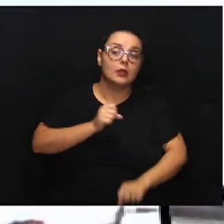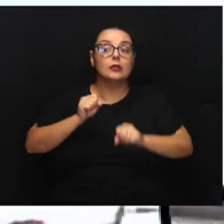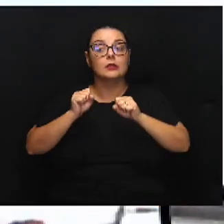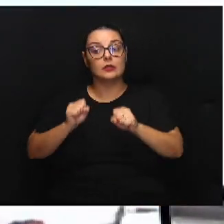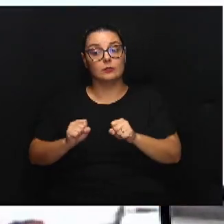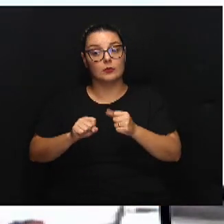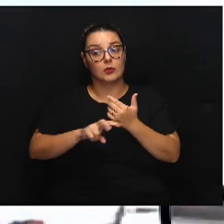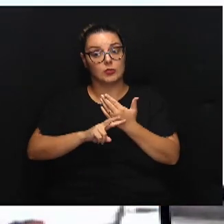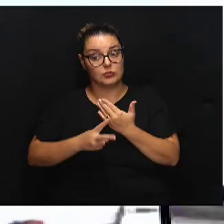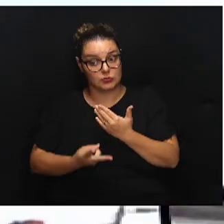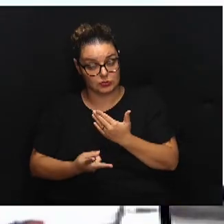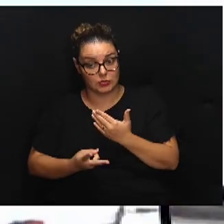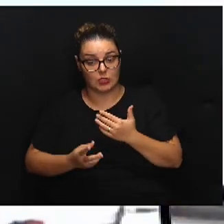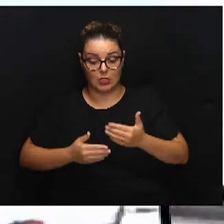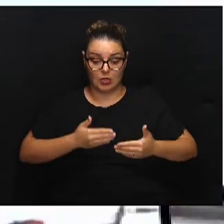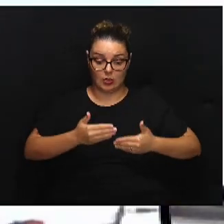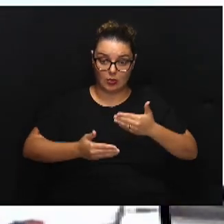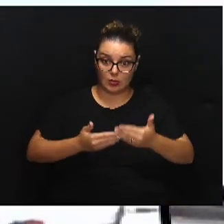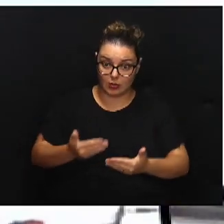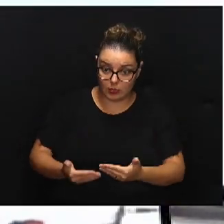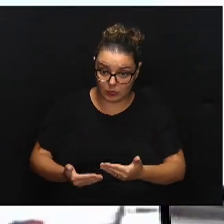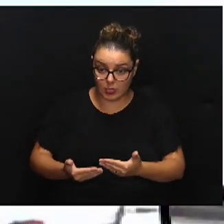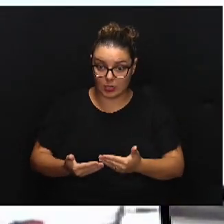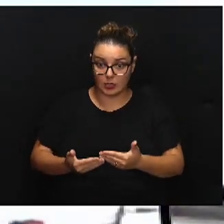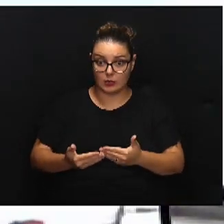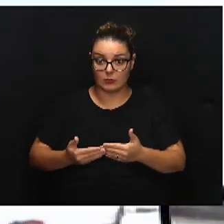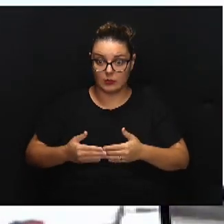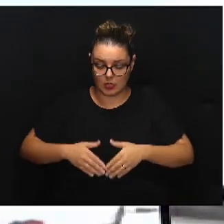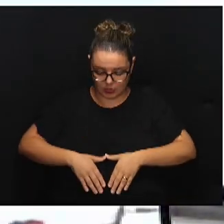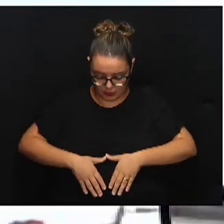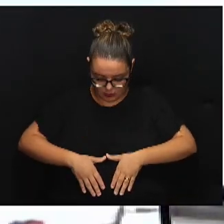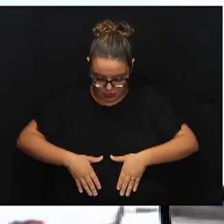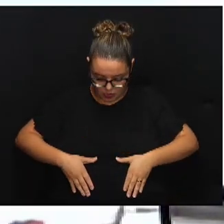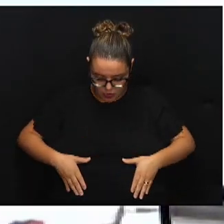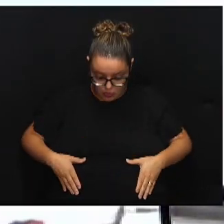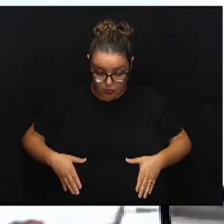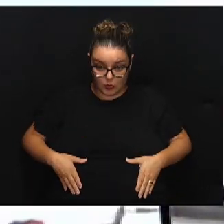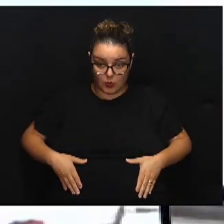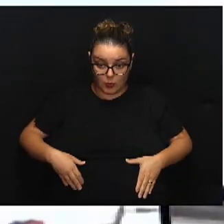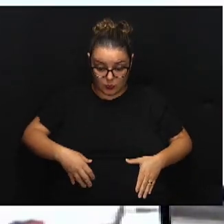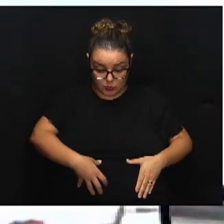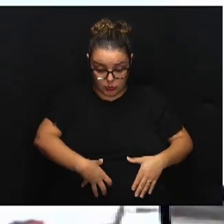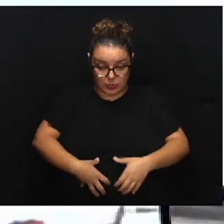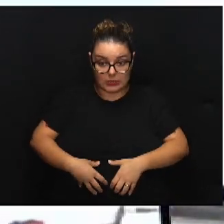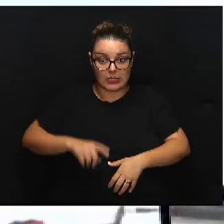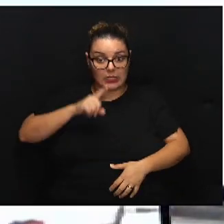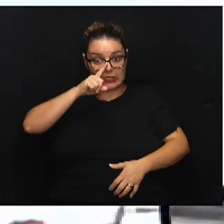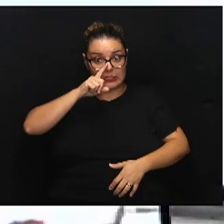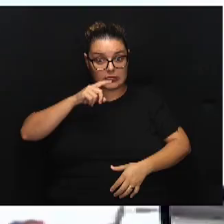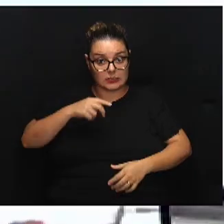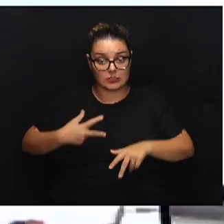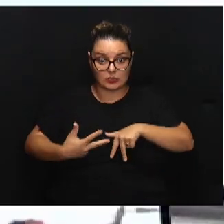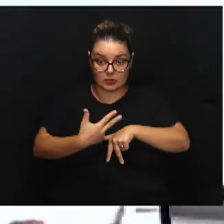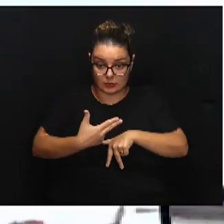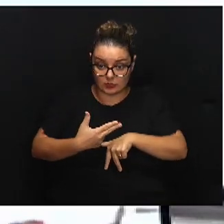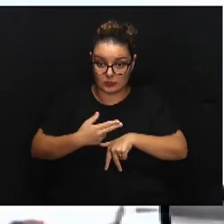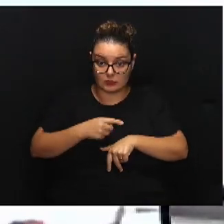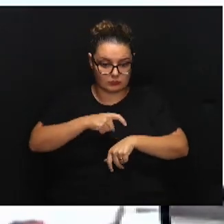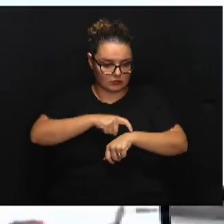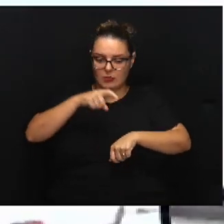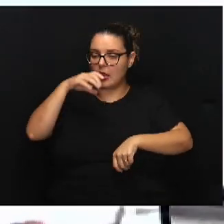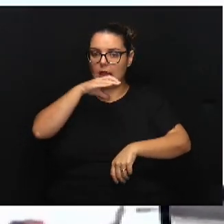complicações. É um procedimento que eu vou entrar dentro do abdômen da mãe e isso tem riscos cirúrgicos associados